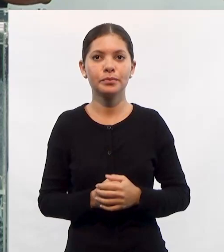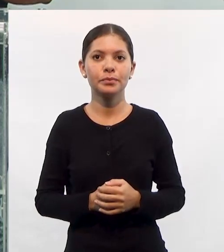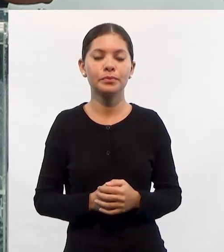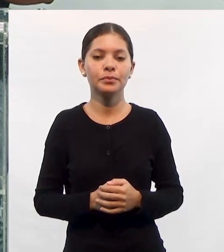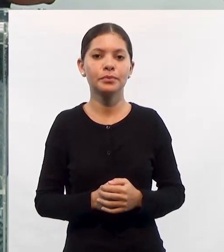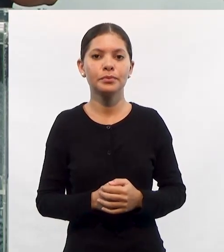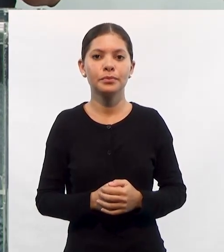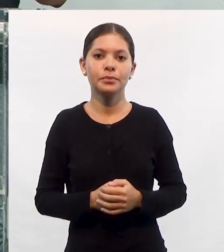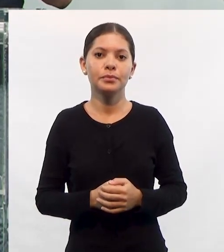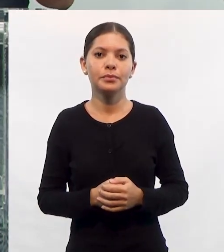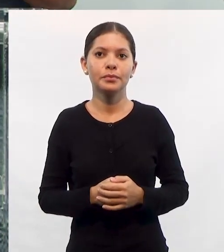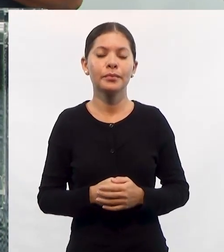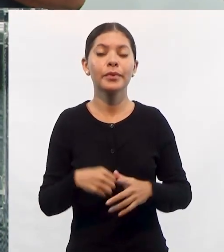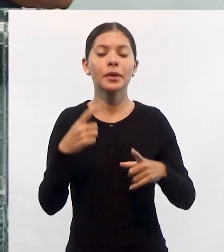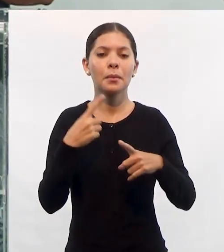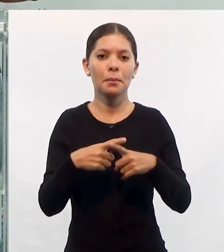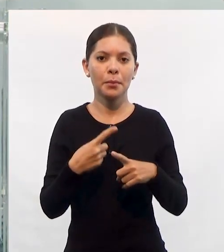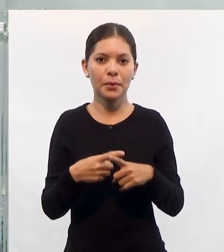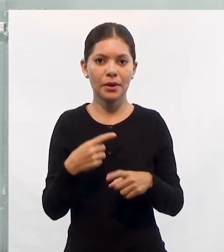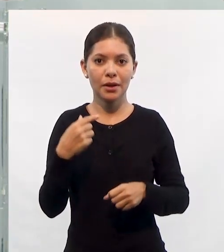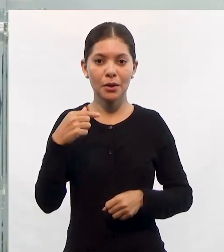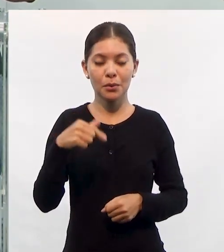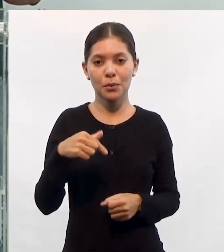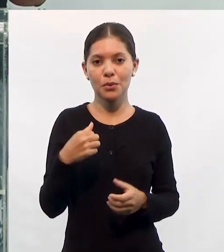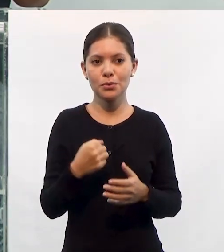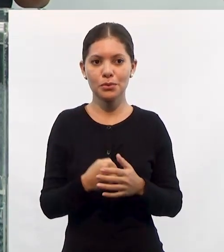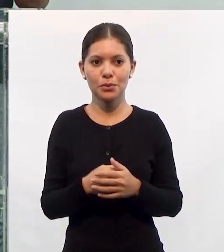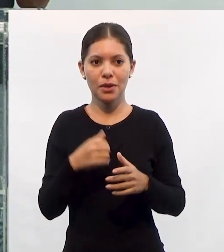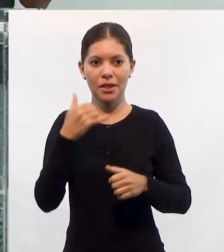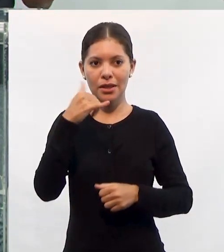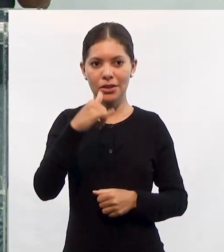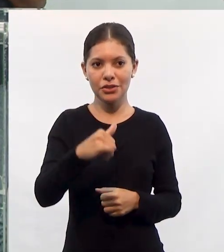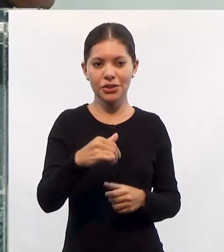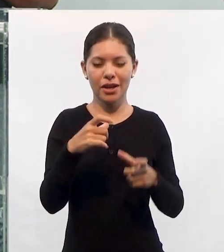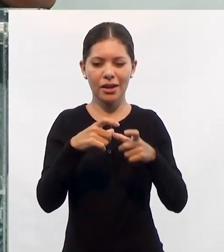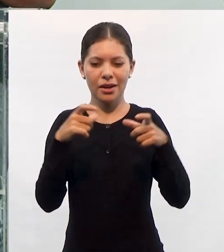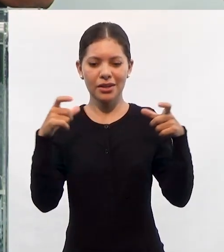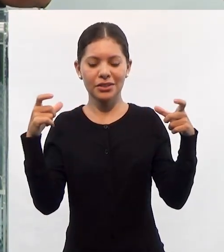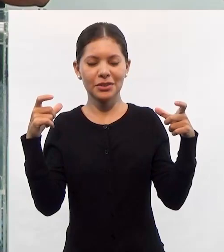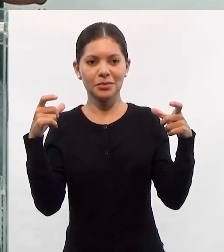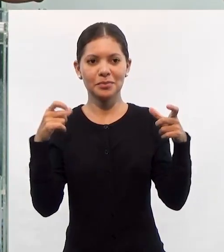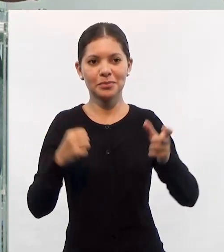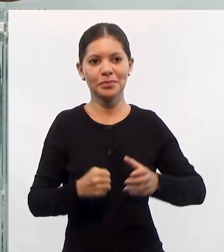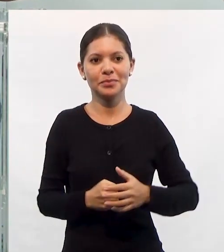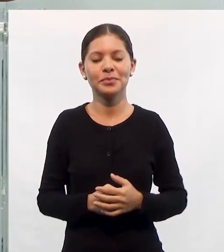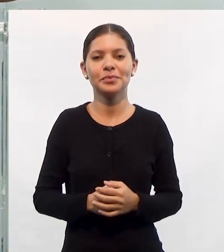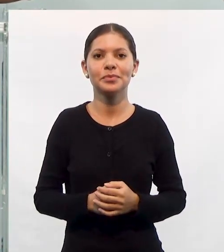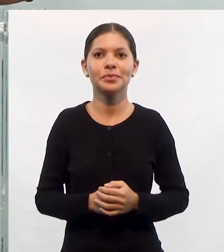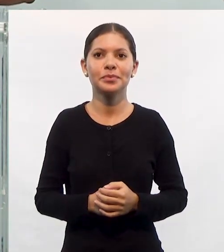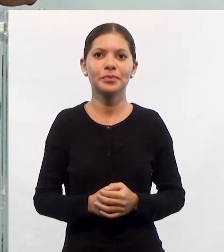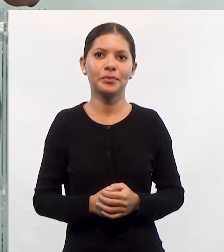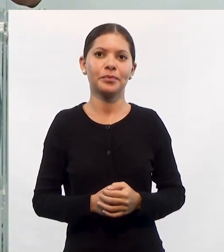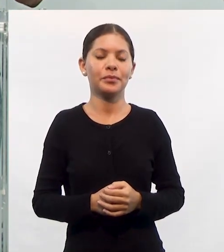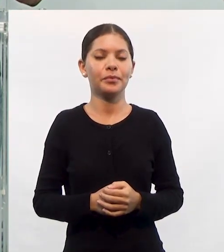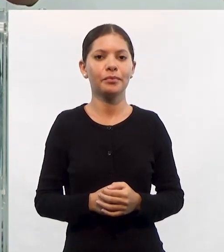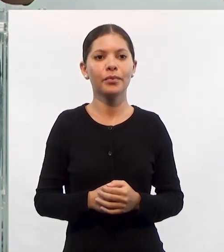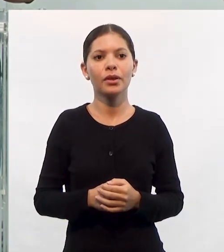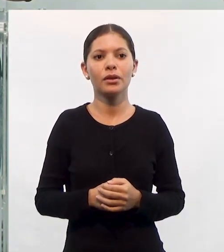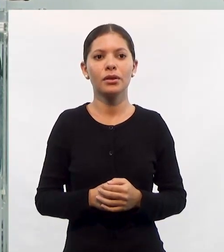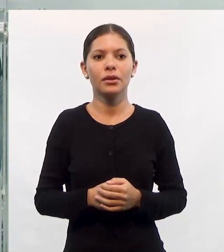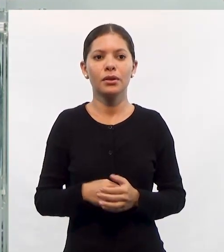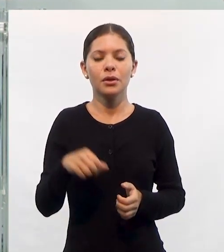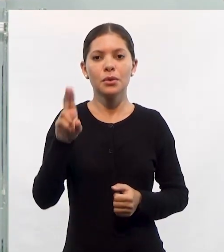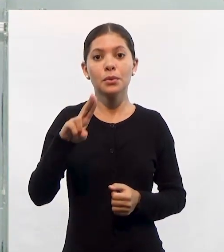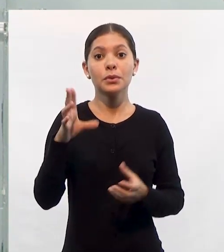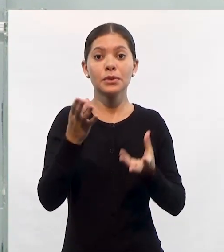Gerais. Por quê? Porque o nosso potencial de geração de energia é muito grande, enquanto esses outros locais, eles têm um consumo muito